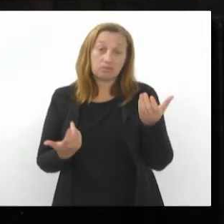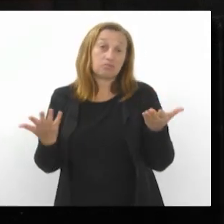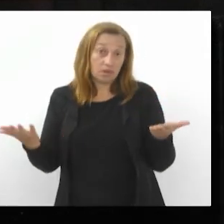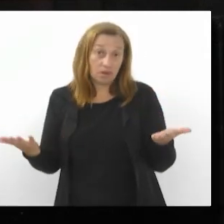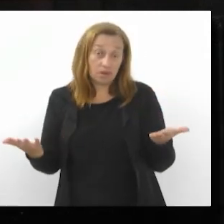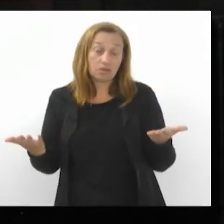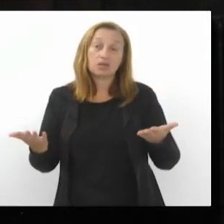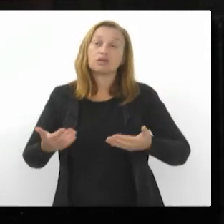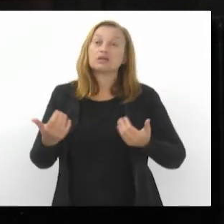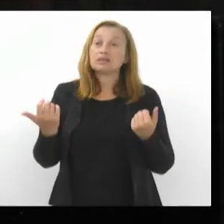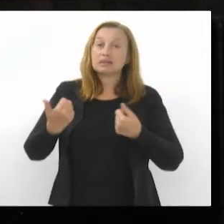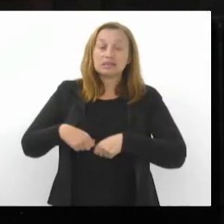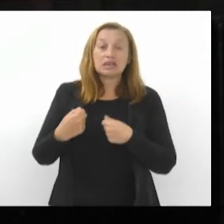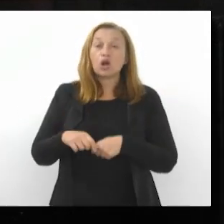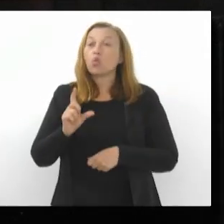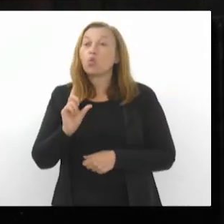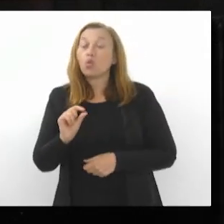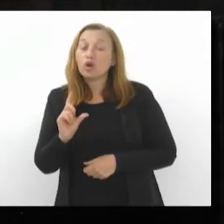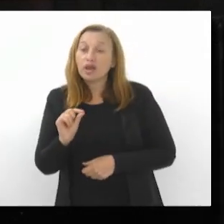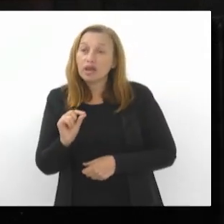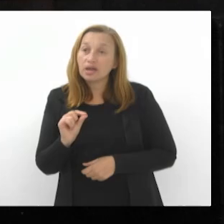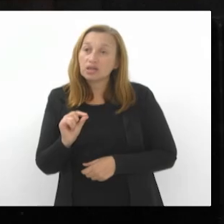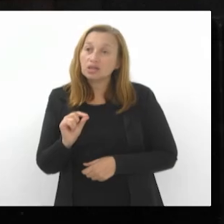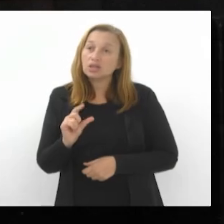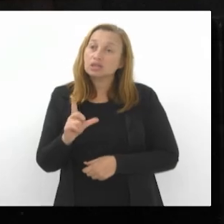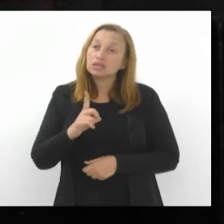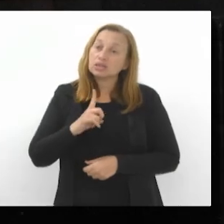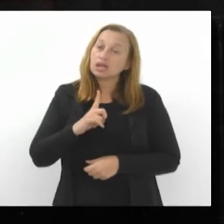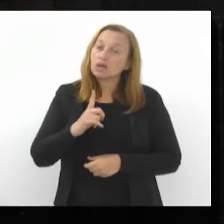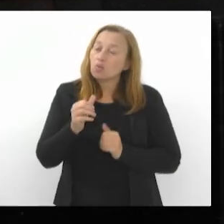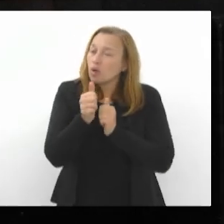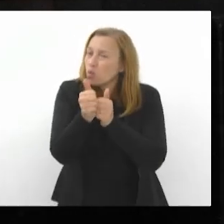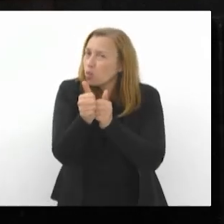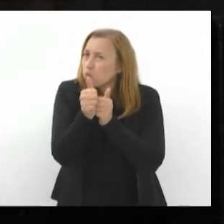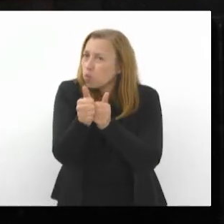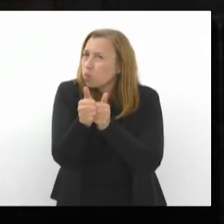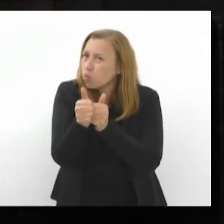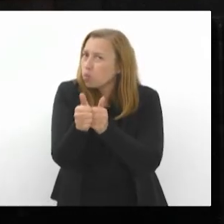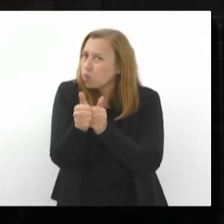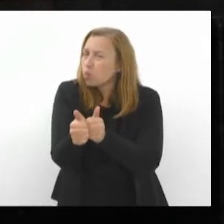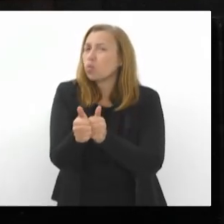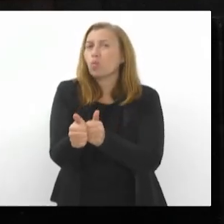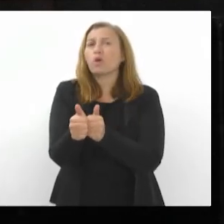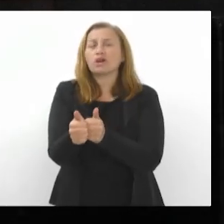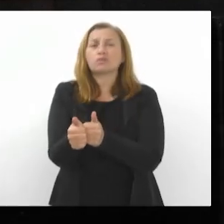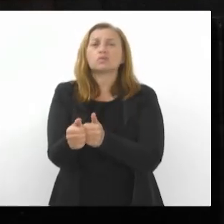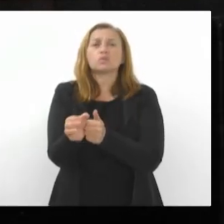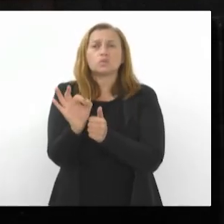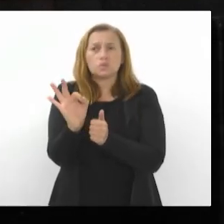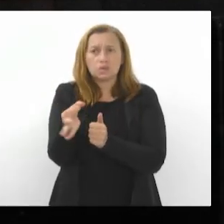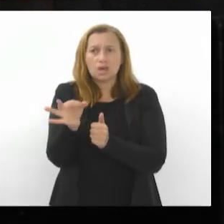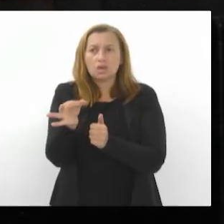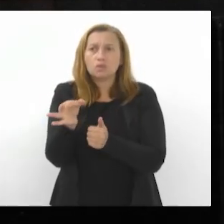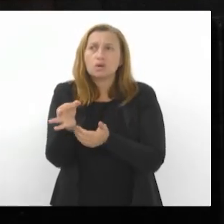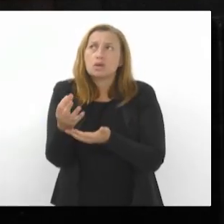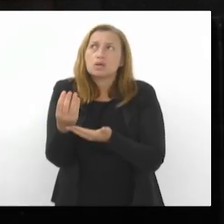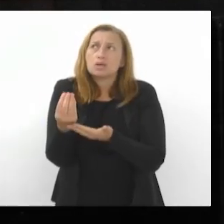ser necessário a gente ter um acompanhamento muito grande para